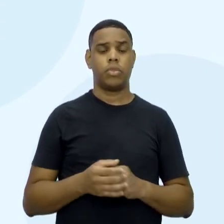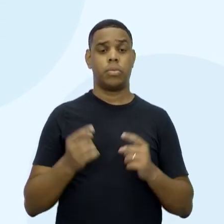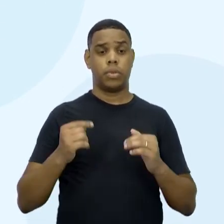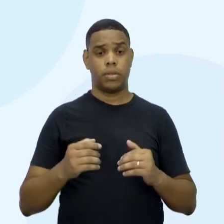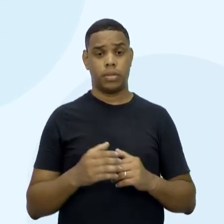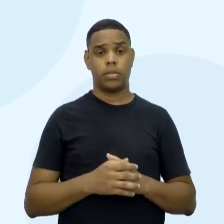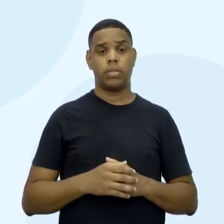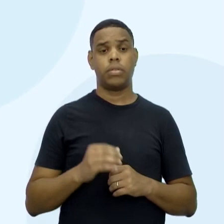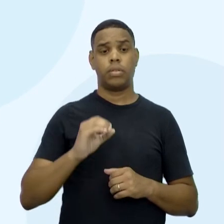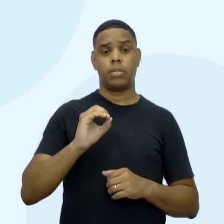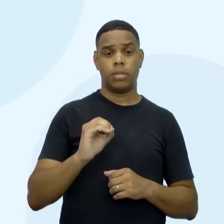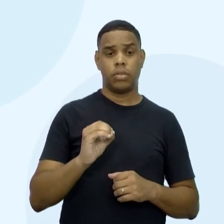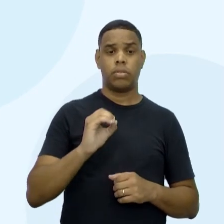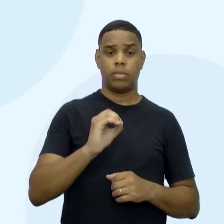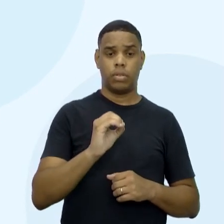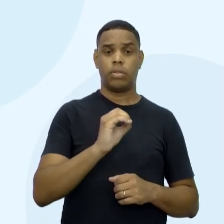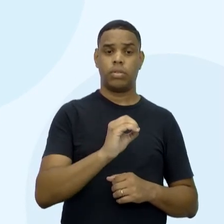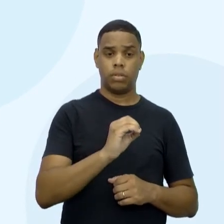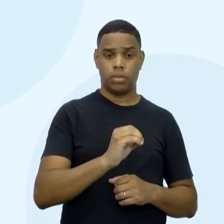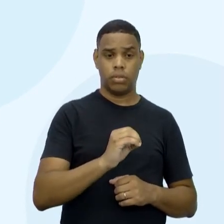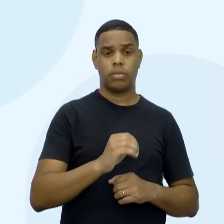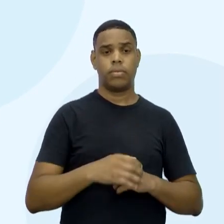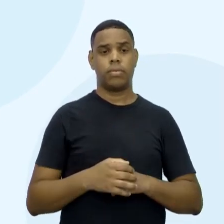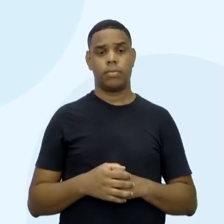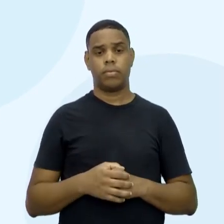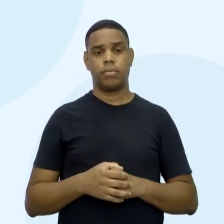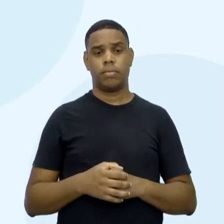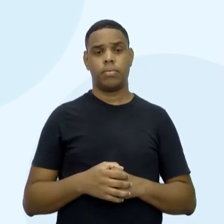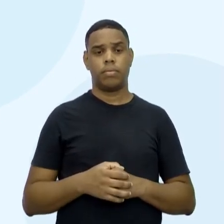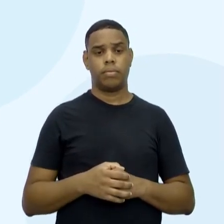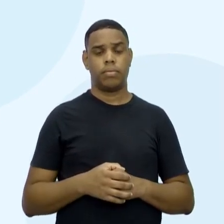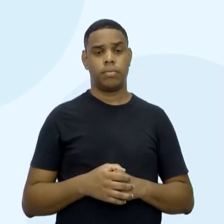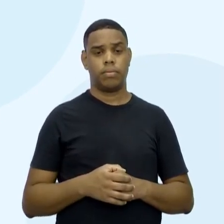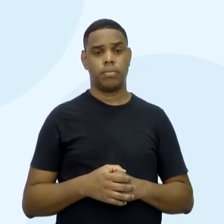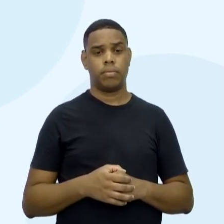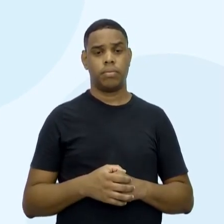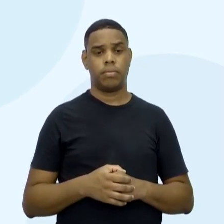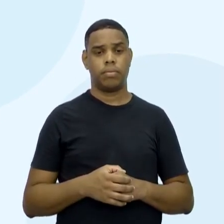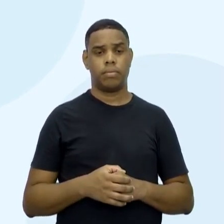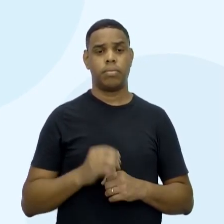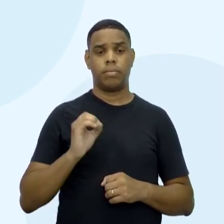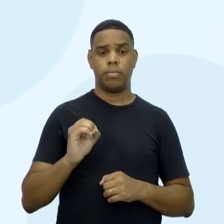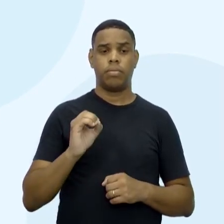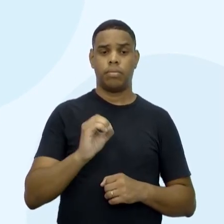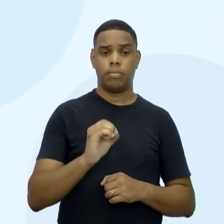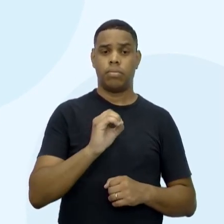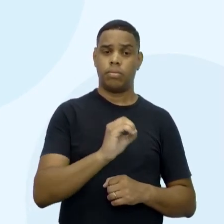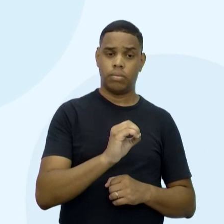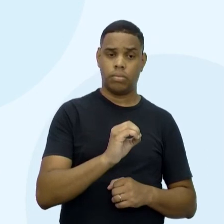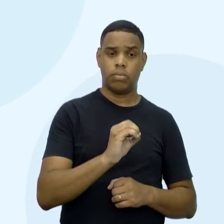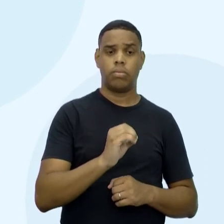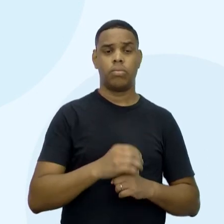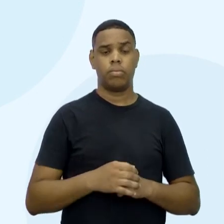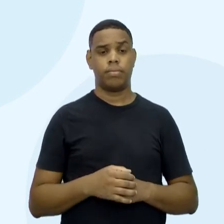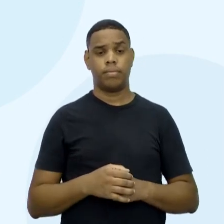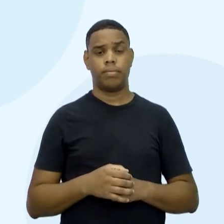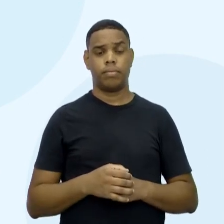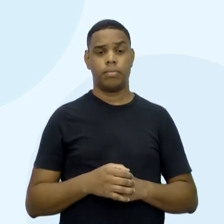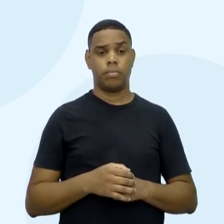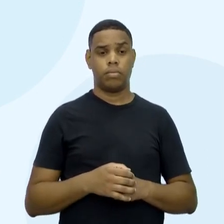baixo, 0, 0, 0. E 1, e depois 0, 0, 0, 0.